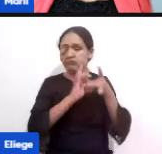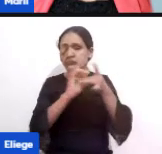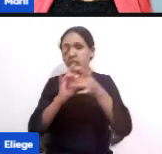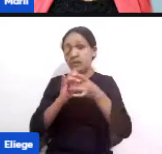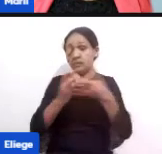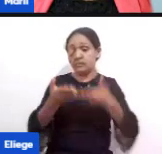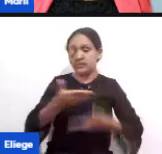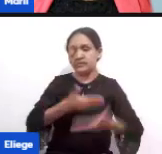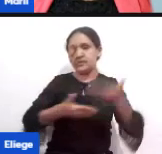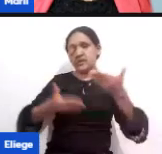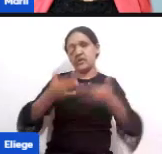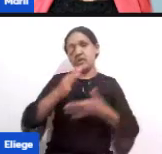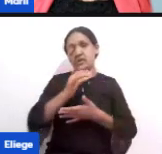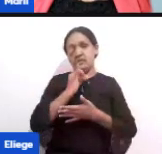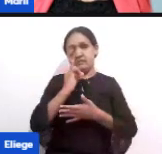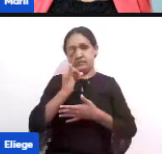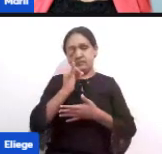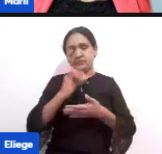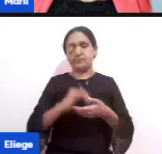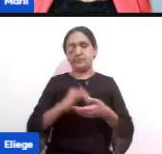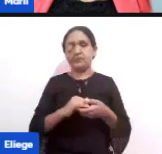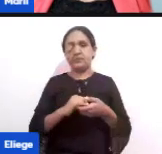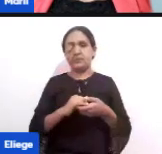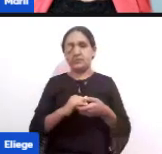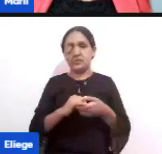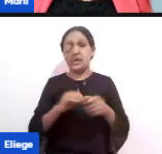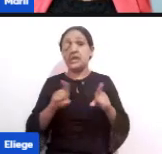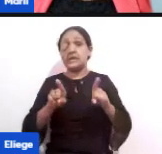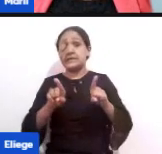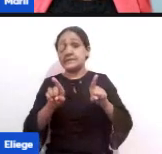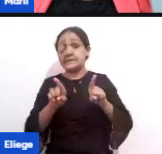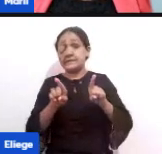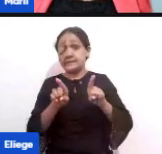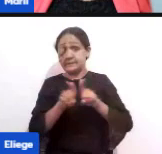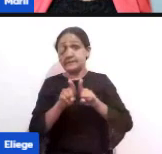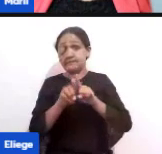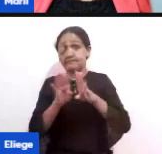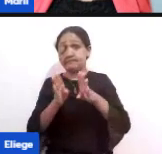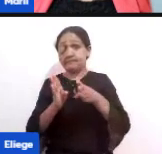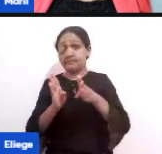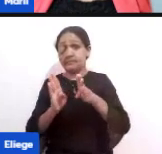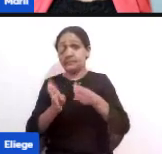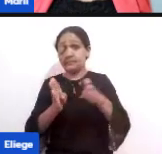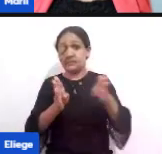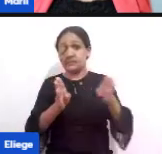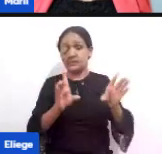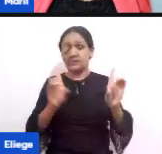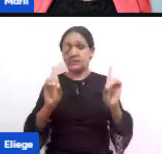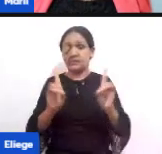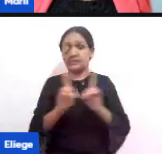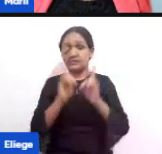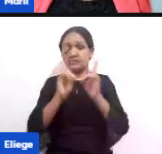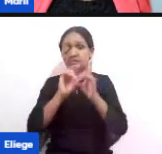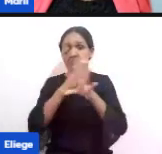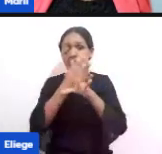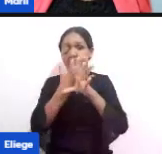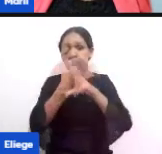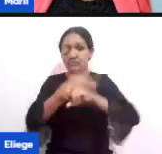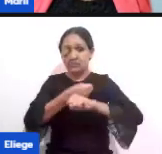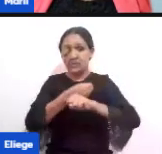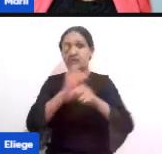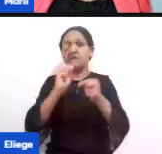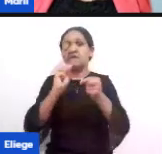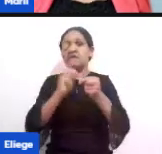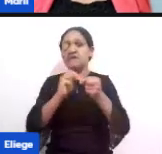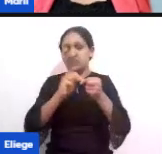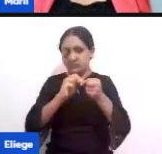fundamental. Além disso, a sequência didática interdisciplinar, ela proporciona a integração